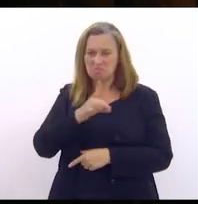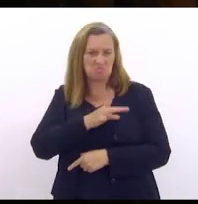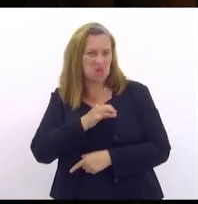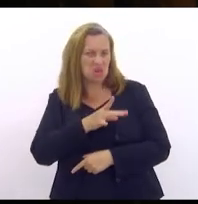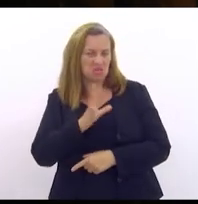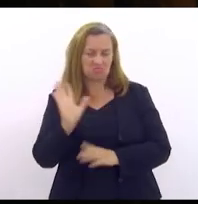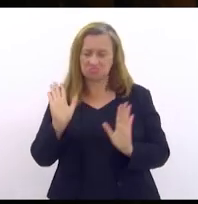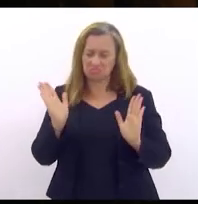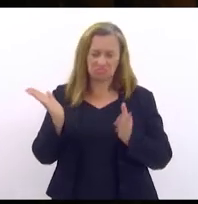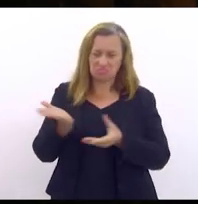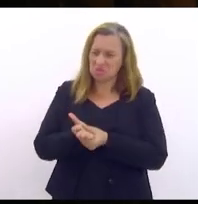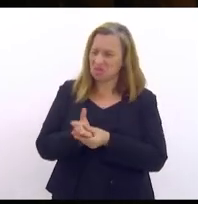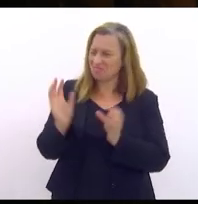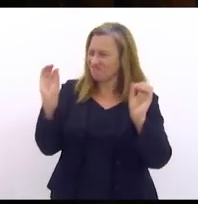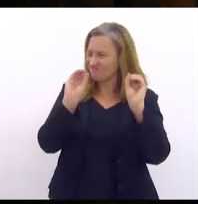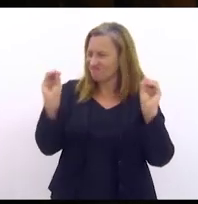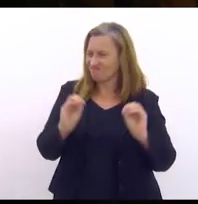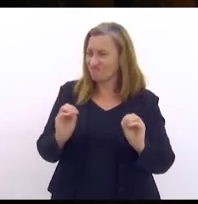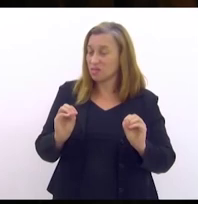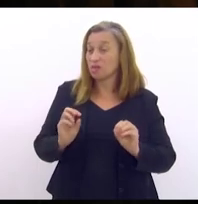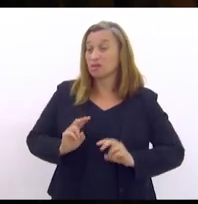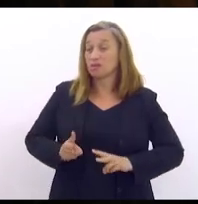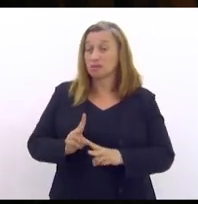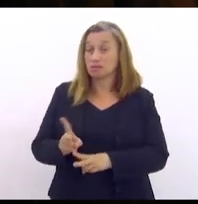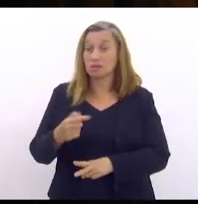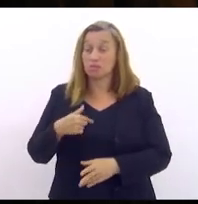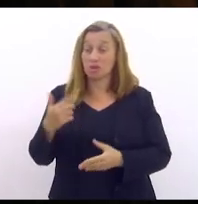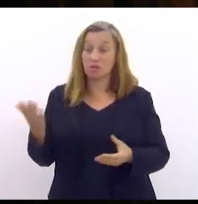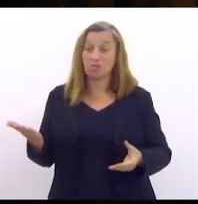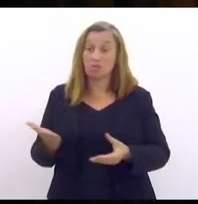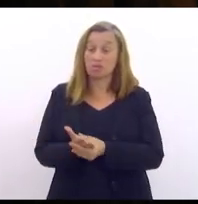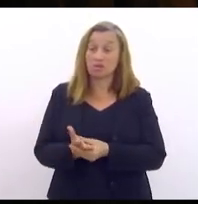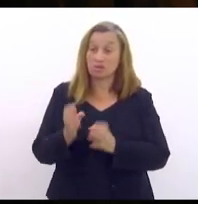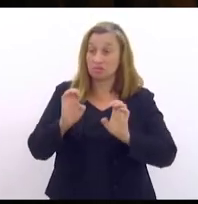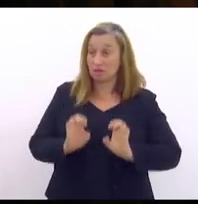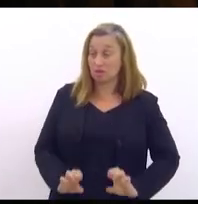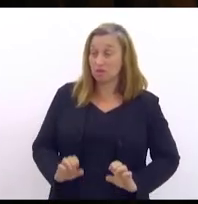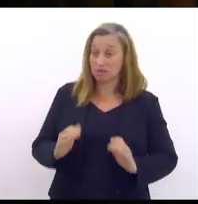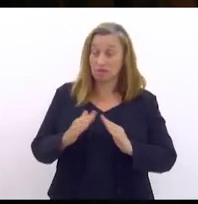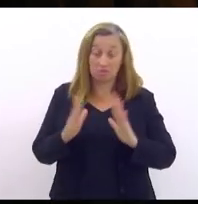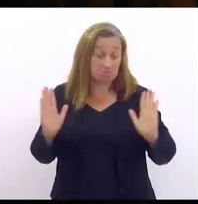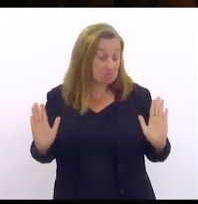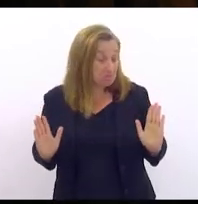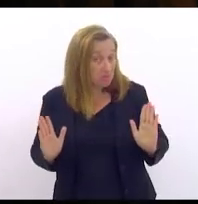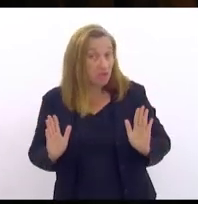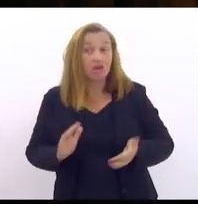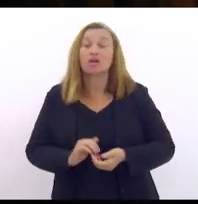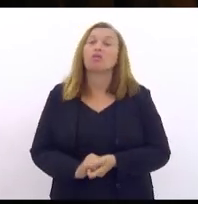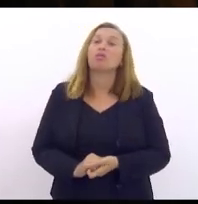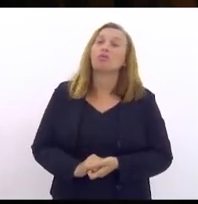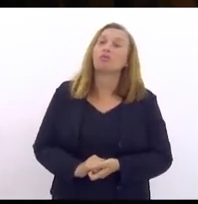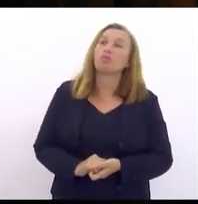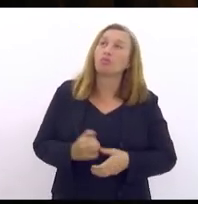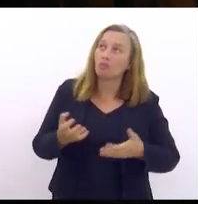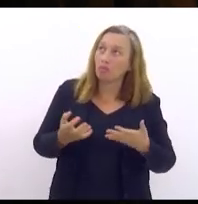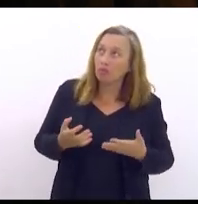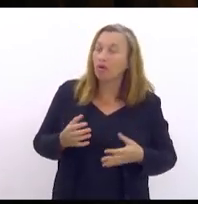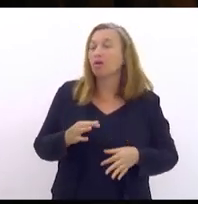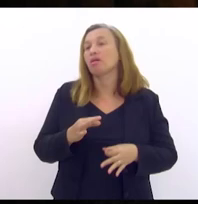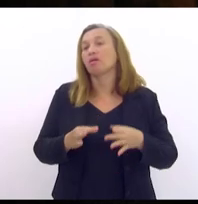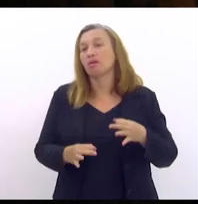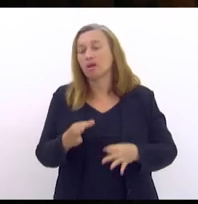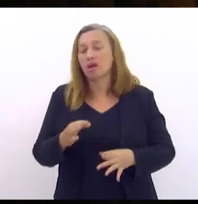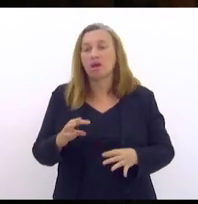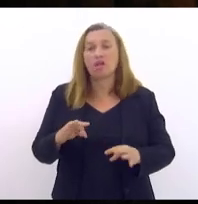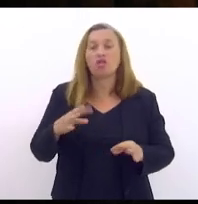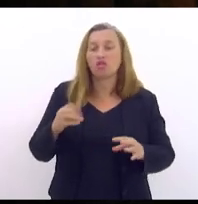ser processado, assim como sou constantemente nos conselhos de ética dessa casa, assim como tentam judicializar todas as